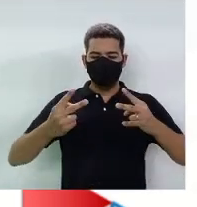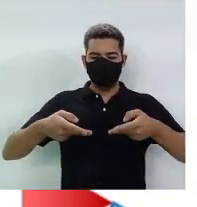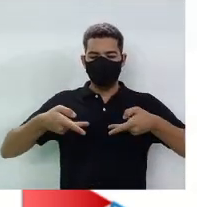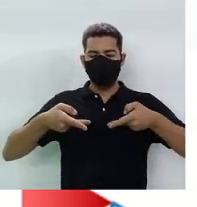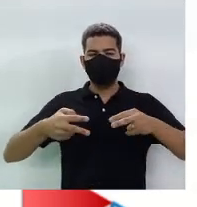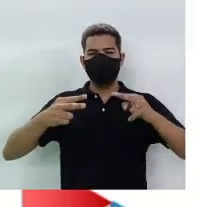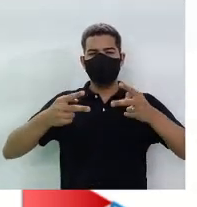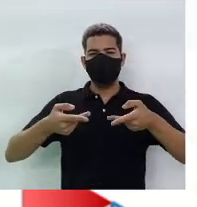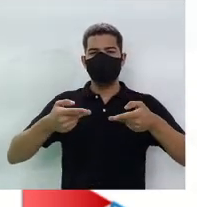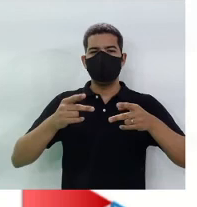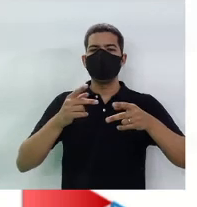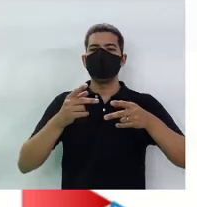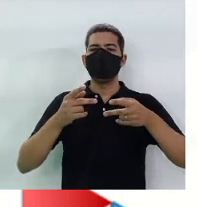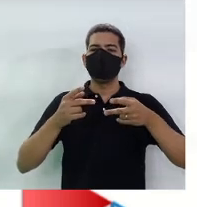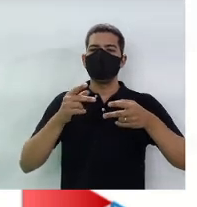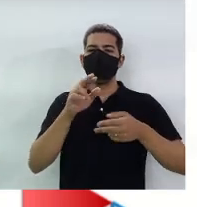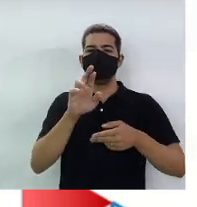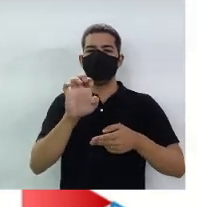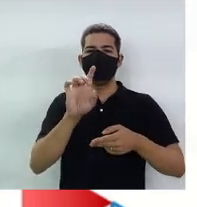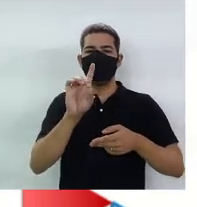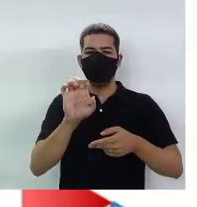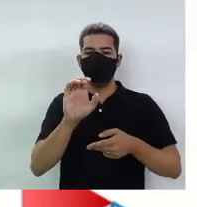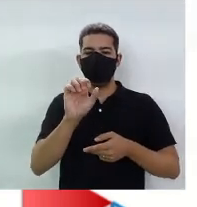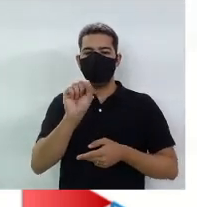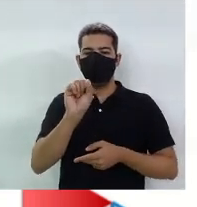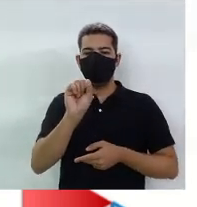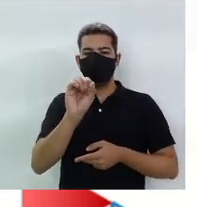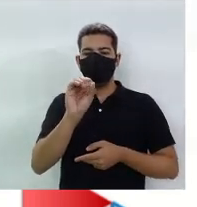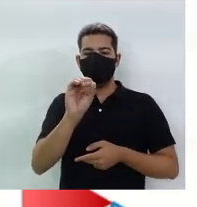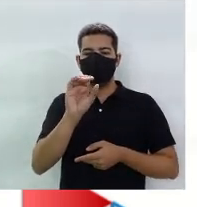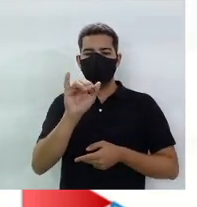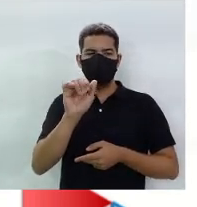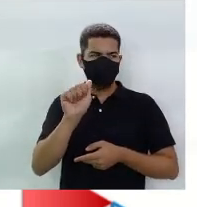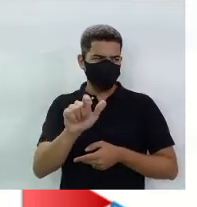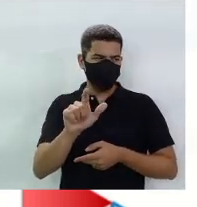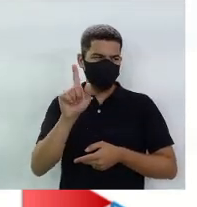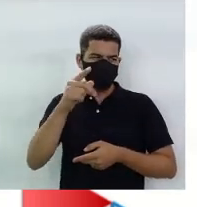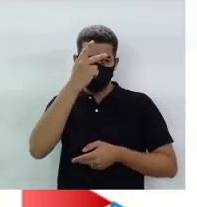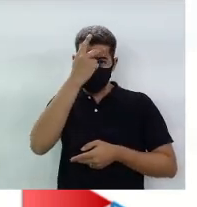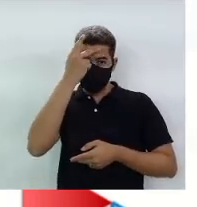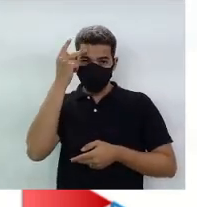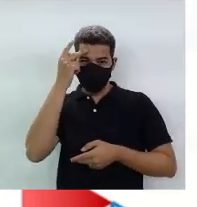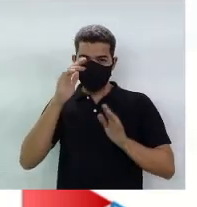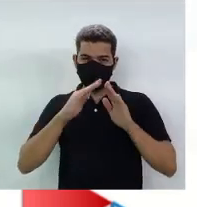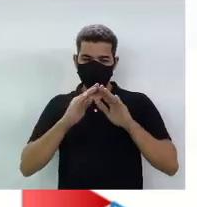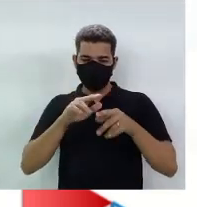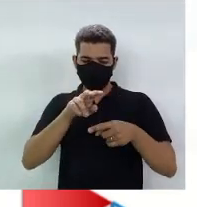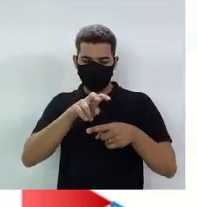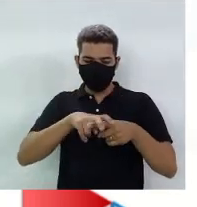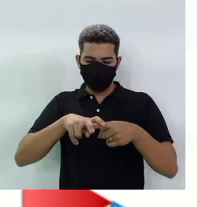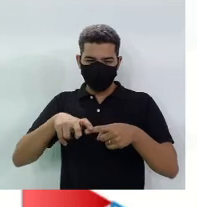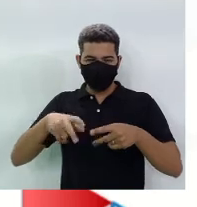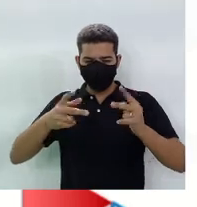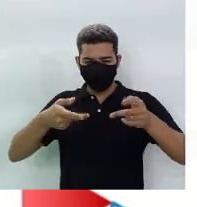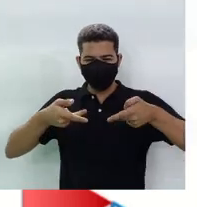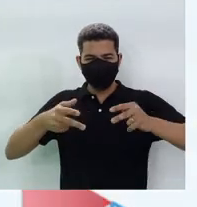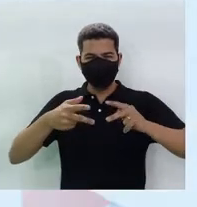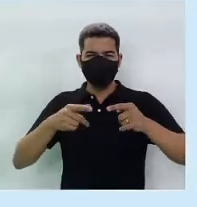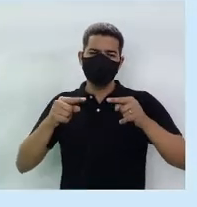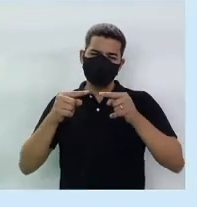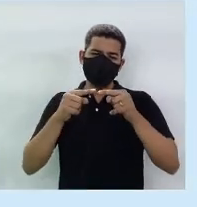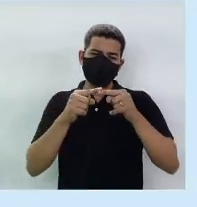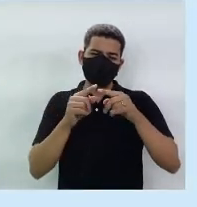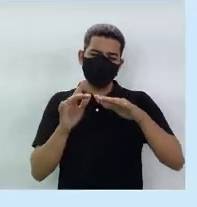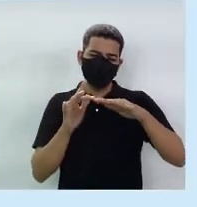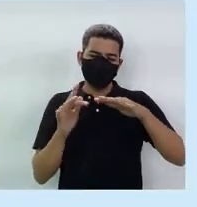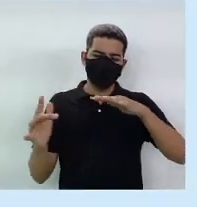coisa. A palavra rede aí é organizada no sentido real e não no sentido do mundo da internet,